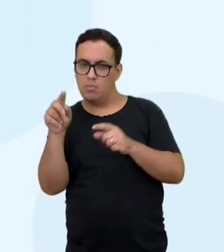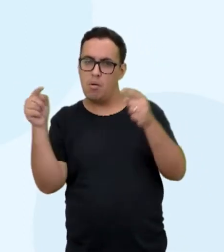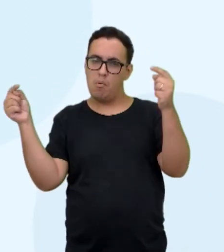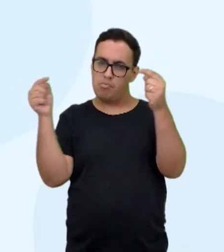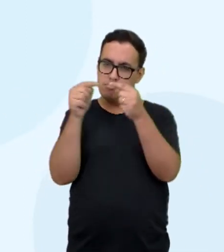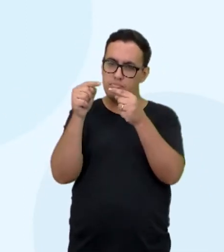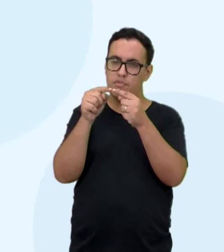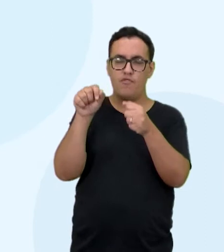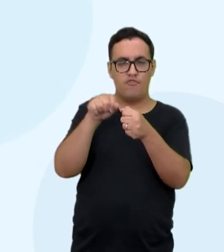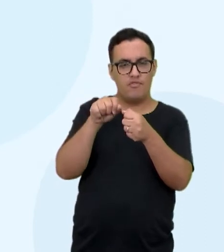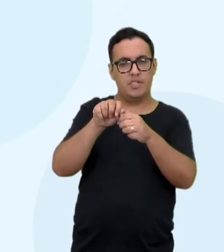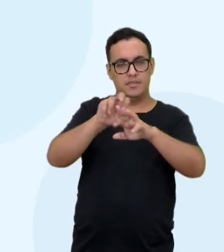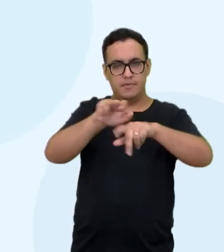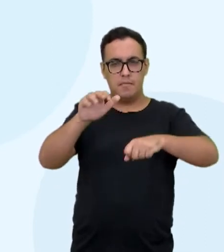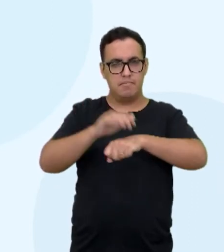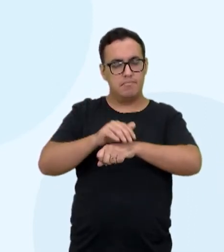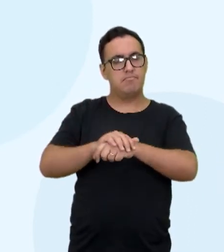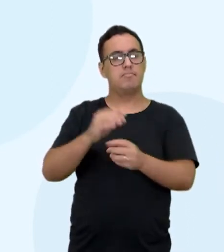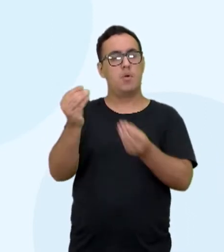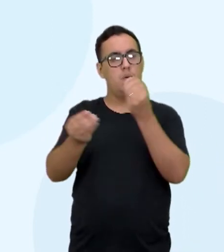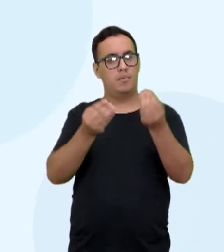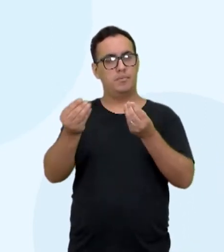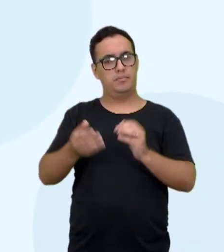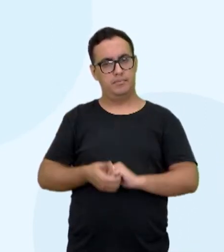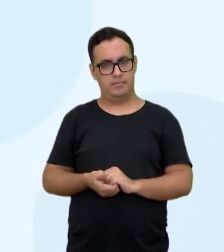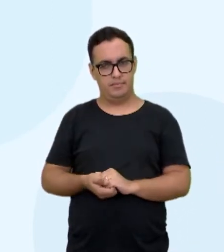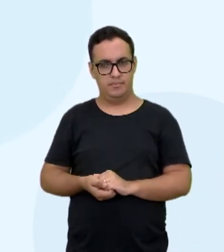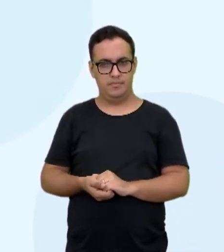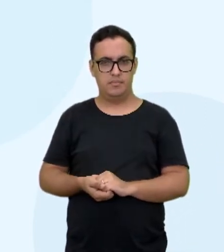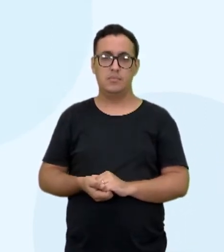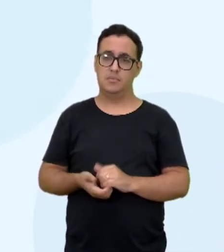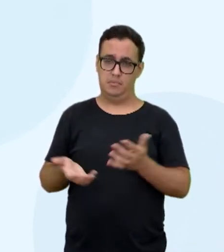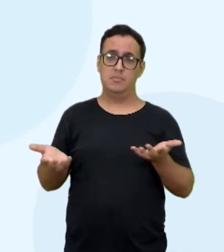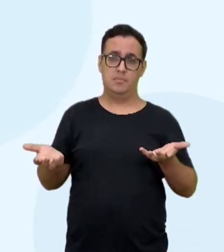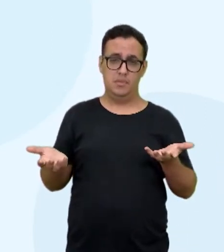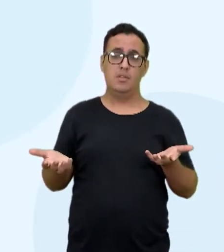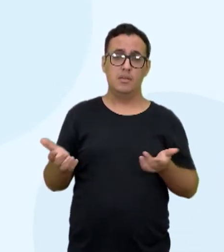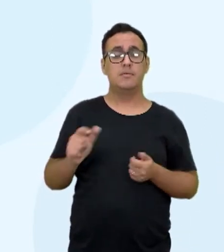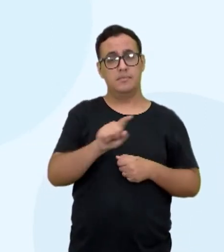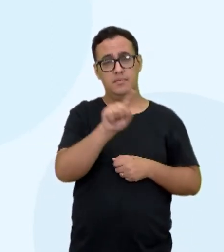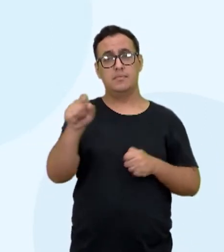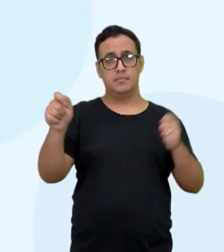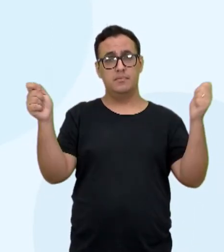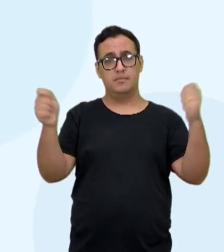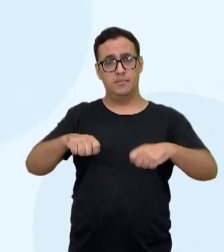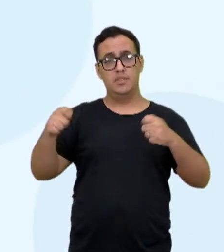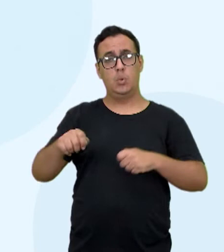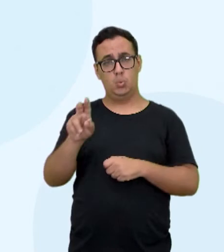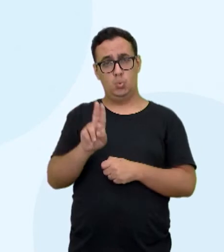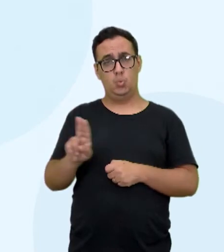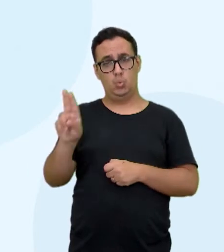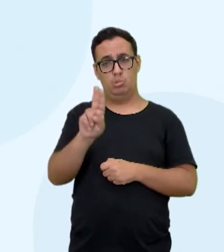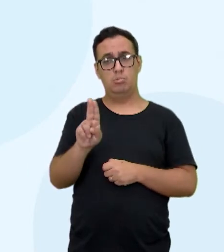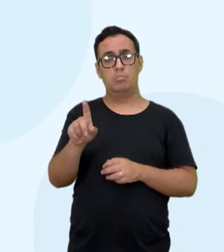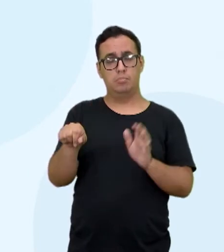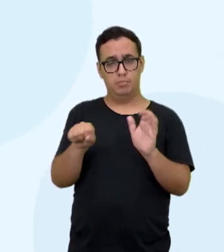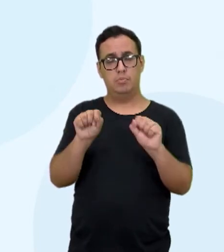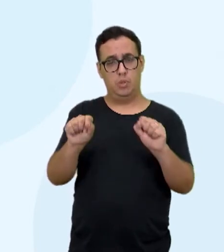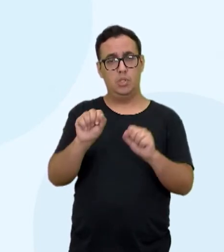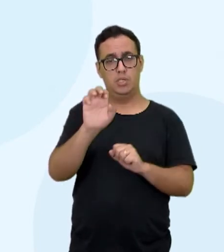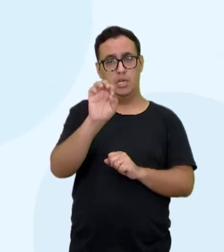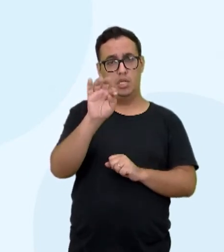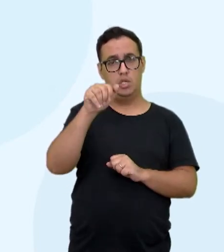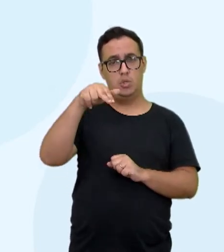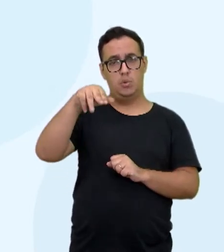observação nos saberes operativos? E aí é claro que vocês poderão utilizar o conceito de etnomatemática